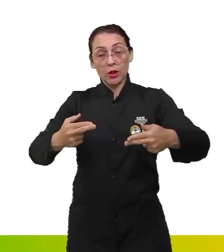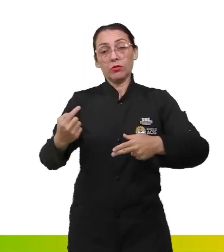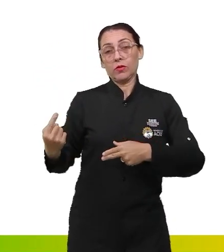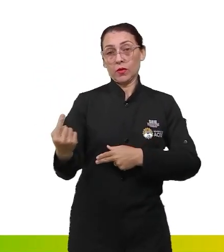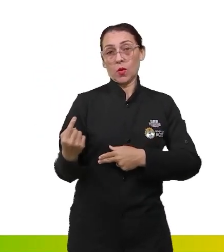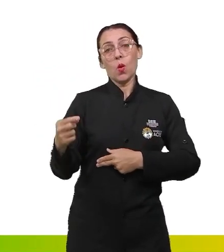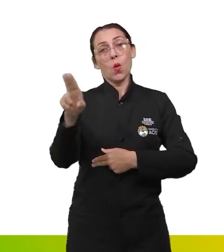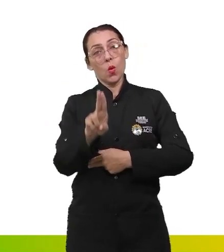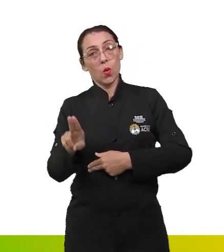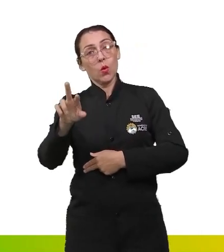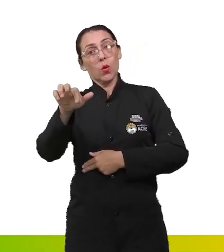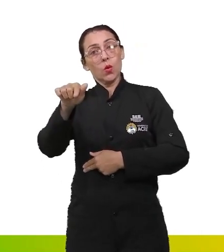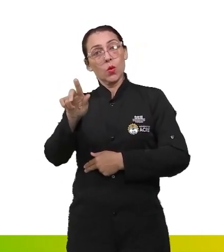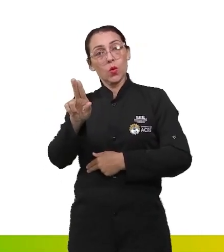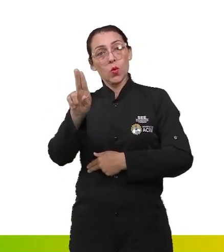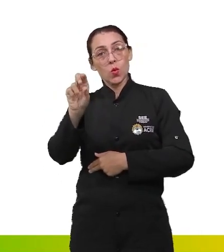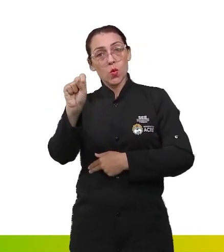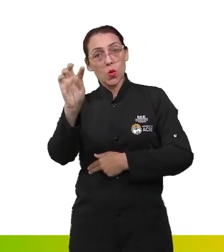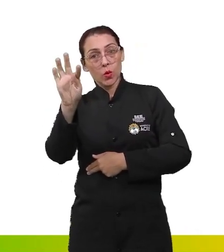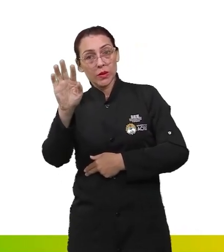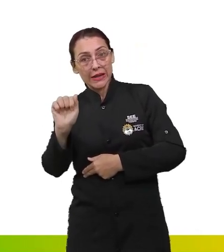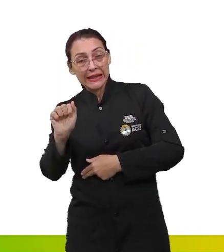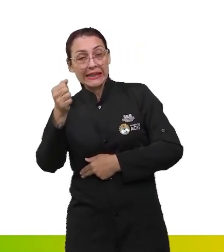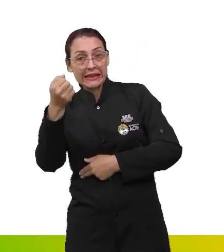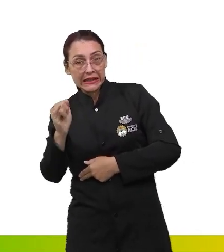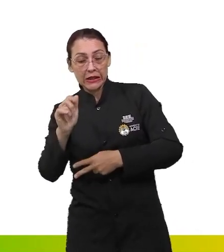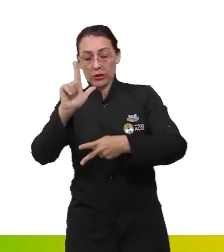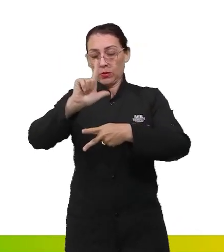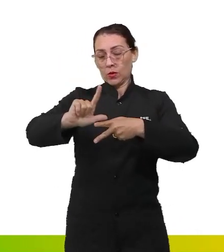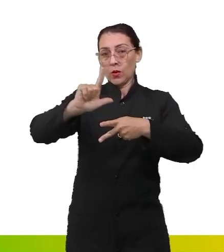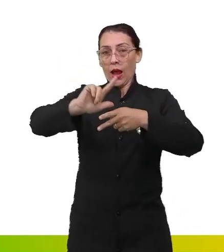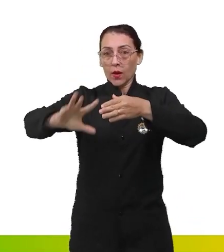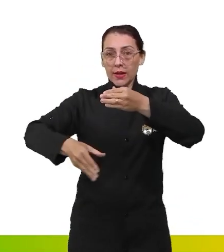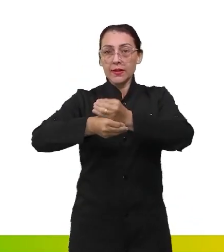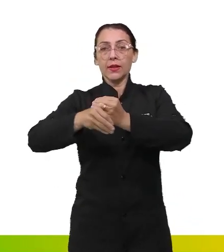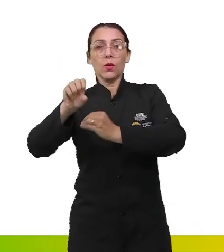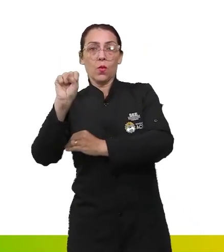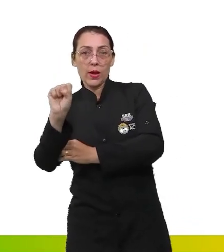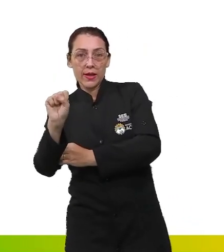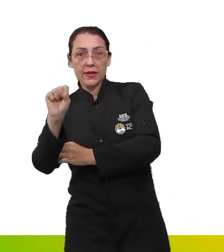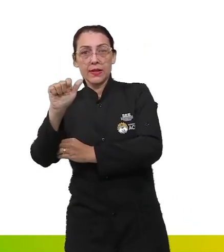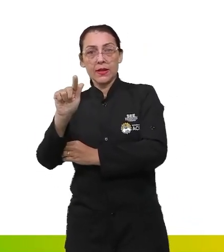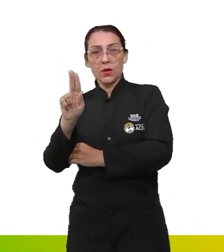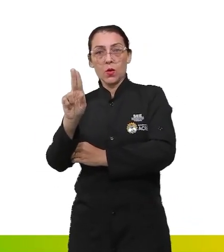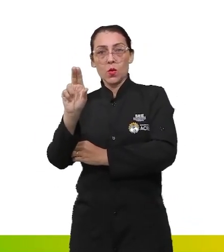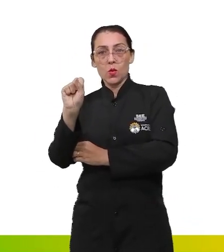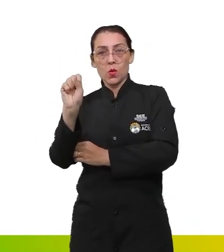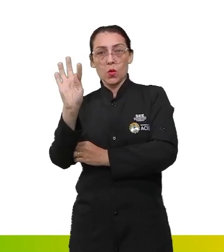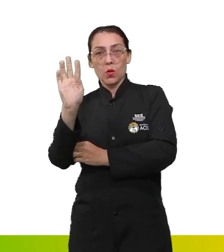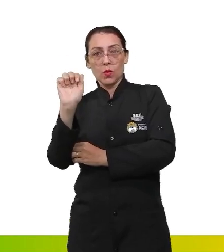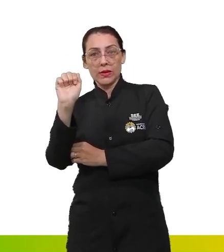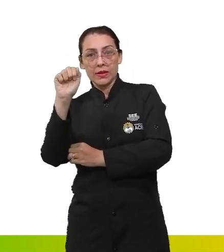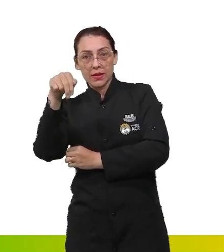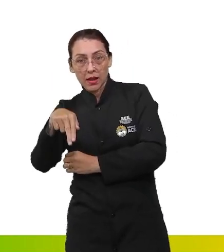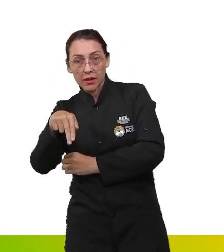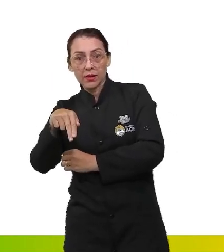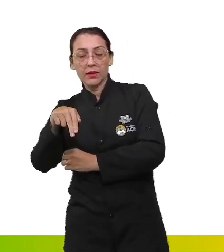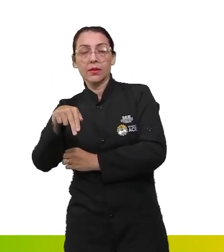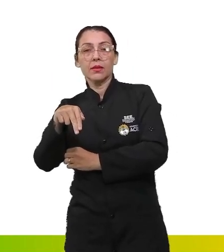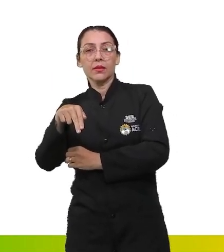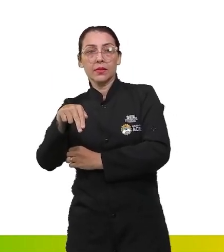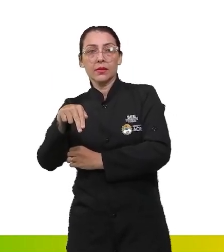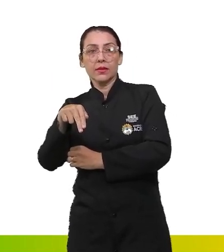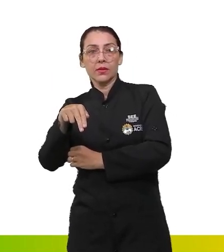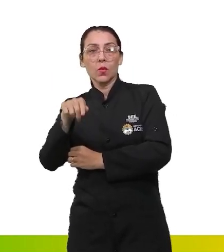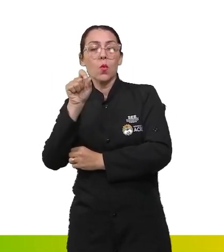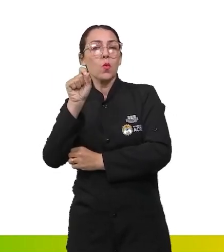eu uso gusta. Se o objeto estiver no plural, eu utilizo gustam. O que acontece